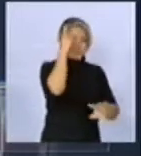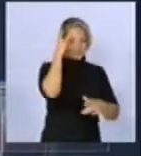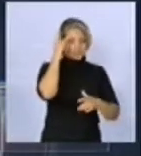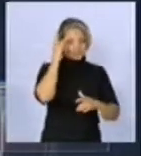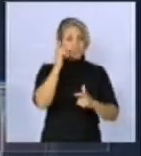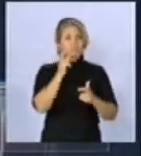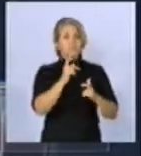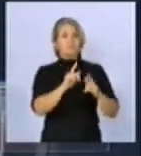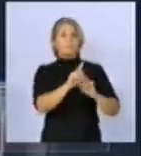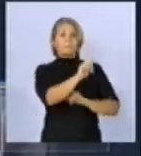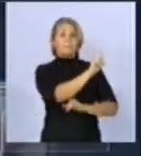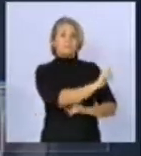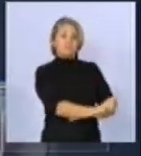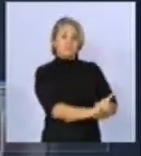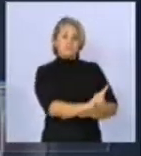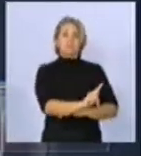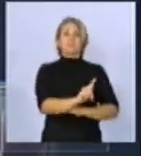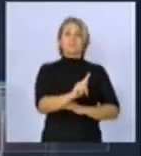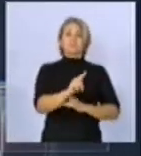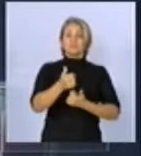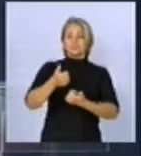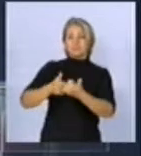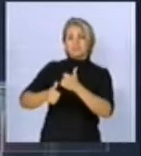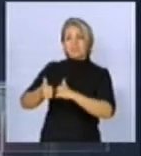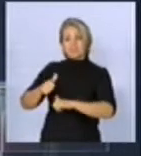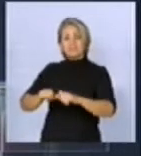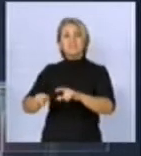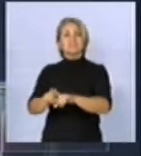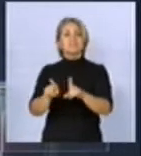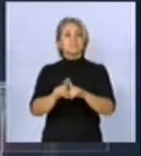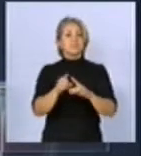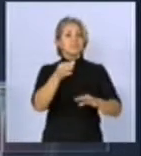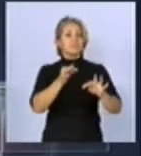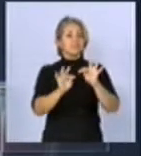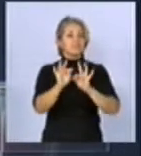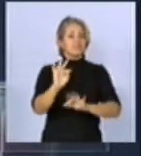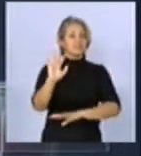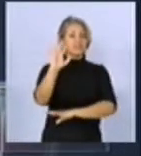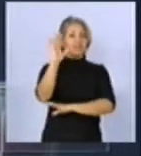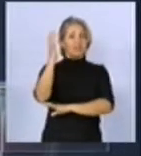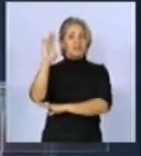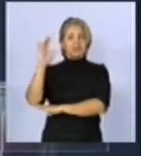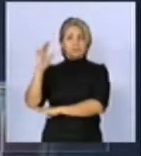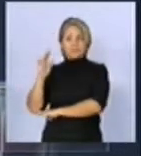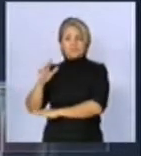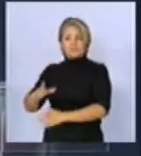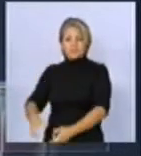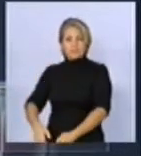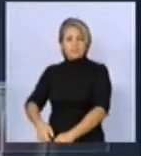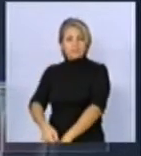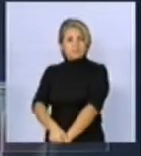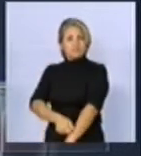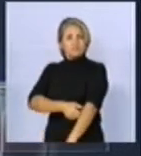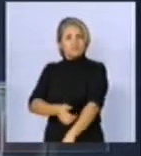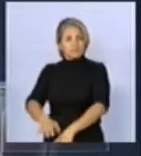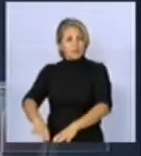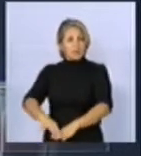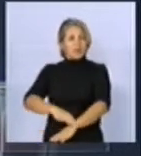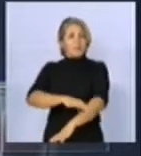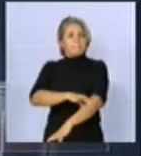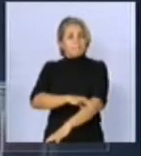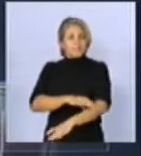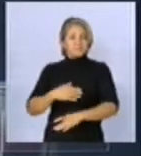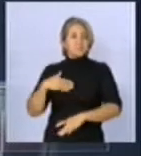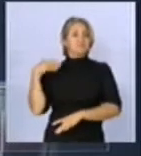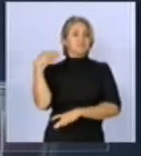analista o gestor do técnico ambiental que vai colocar a bota e a campo para